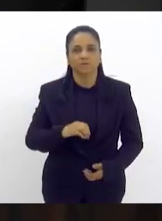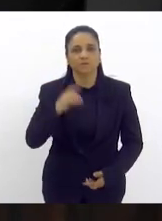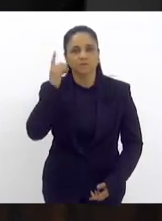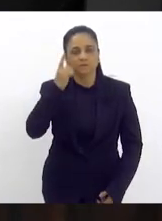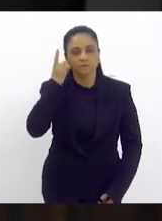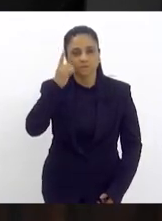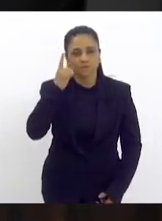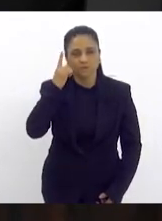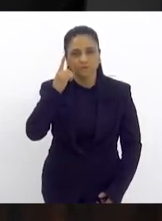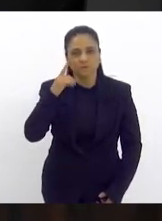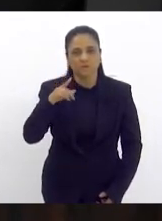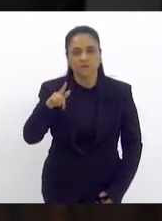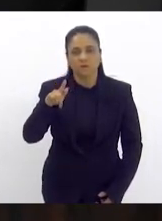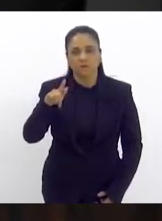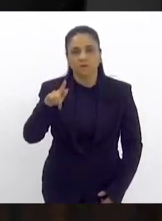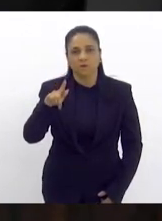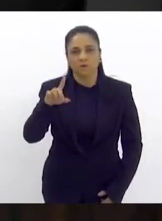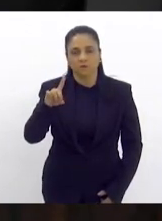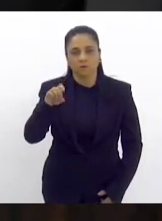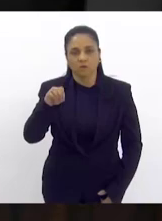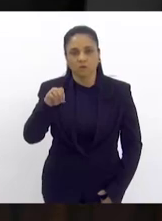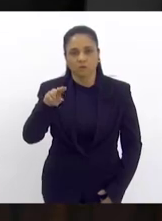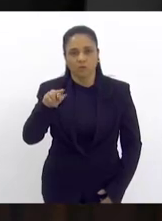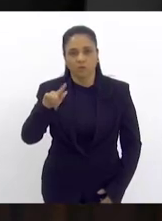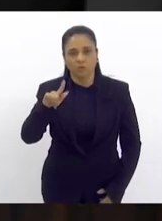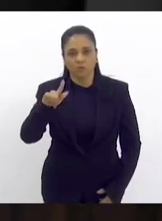Deputado Douglas ruas